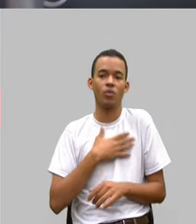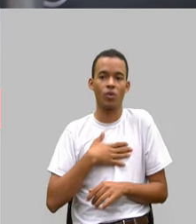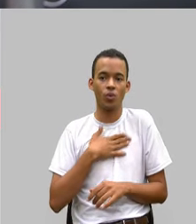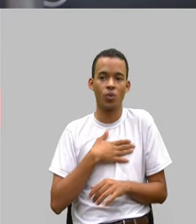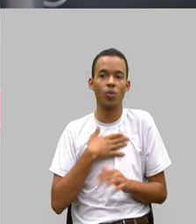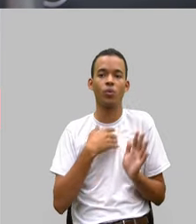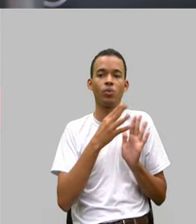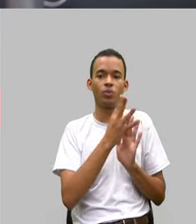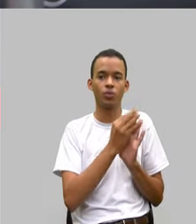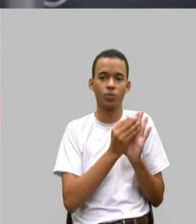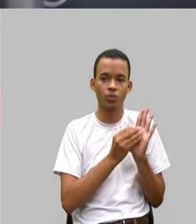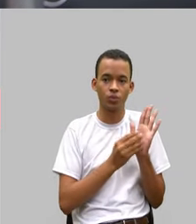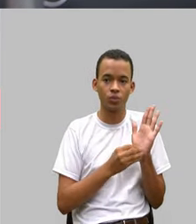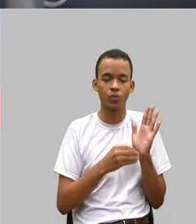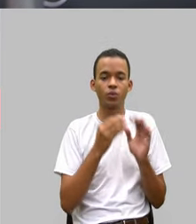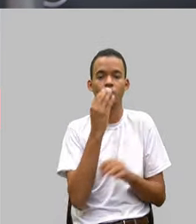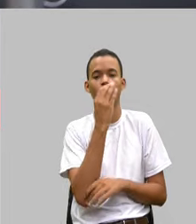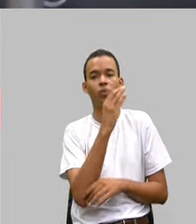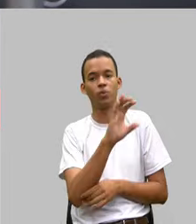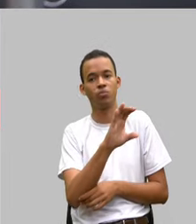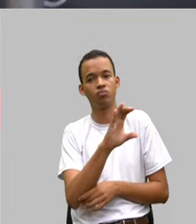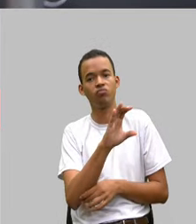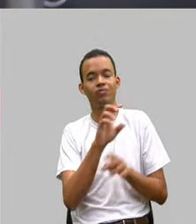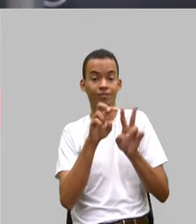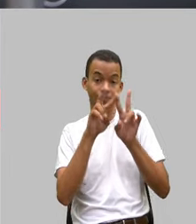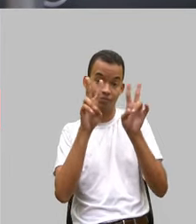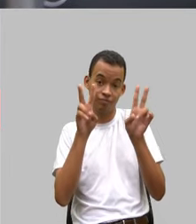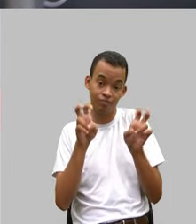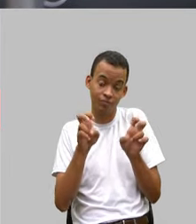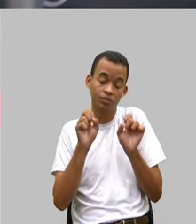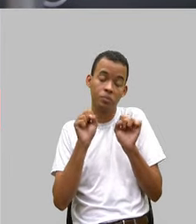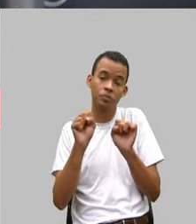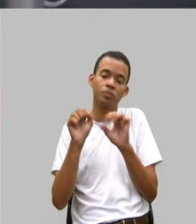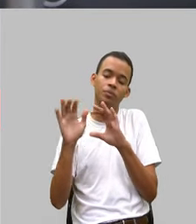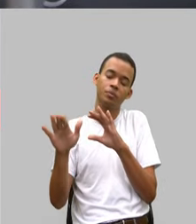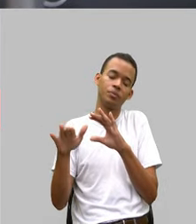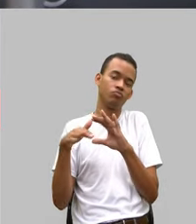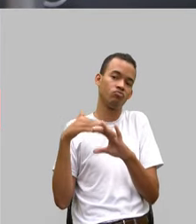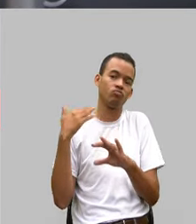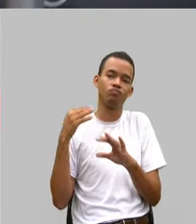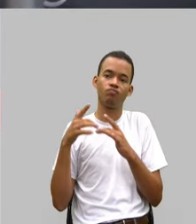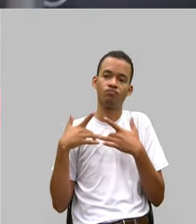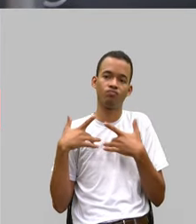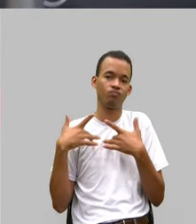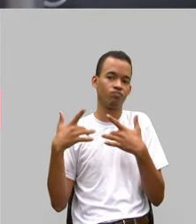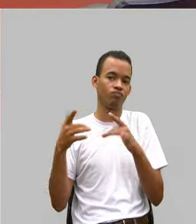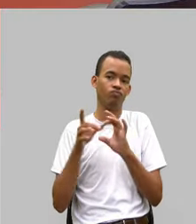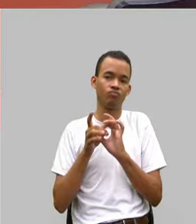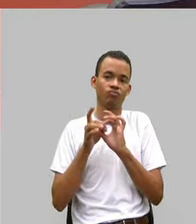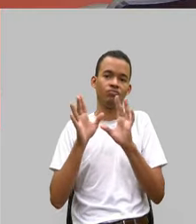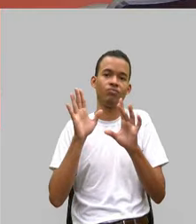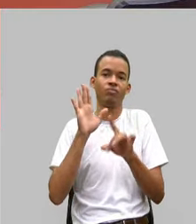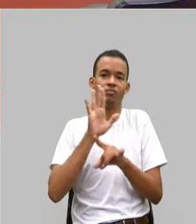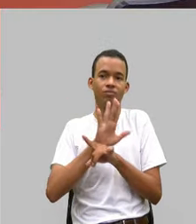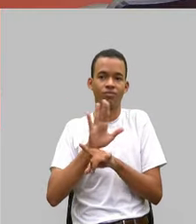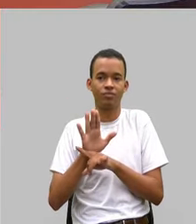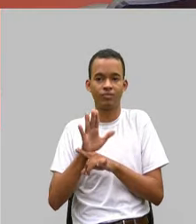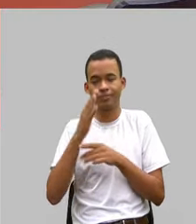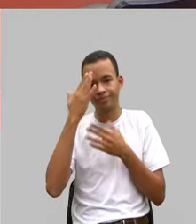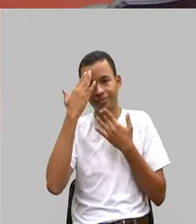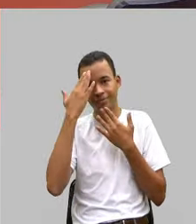tema Qualquer coisa se precisarem também enviar um e-mail est à disposição para ajudar muito